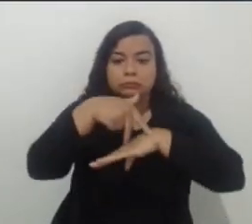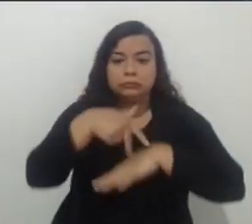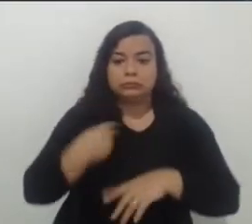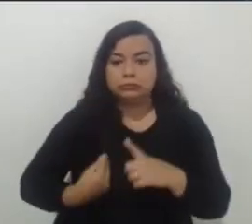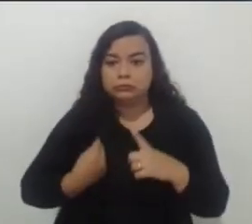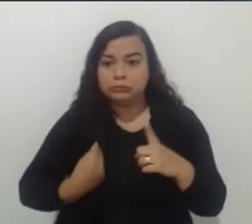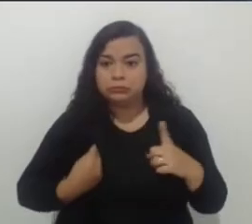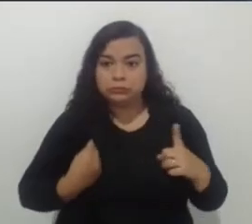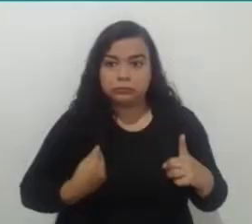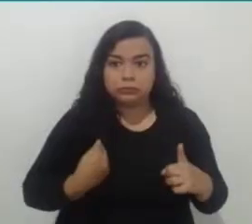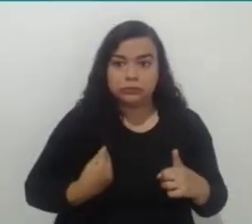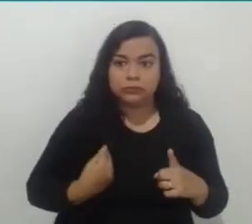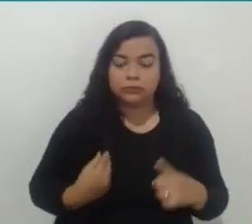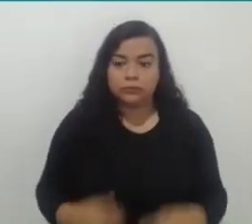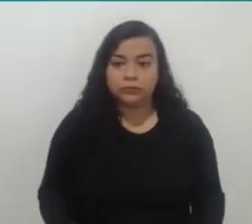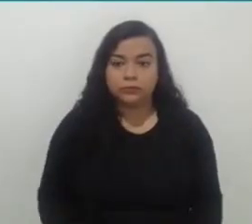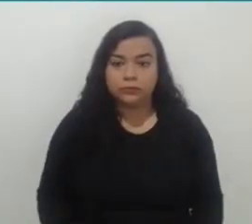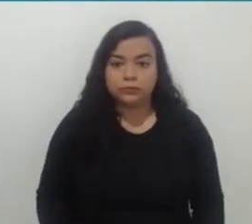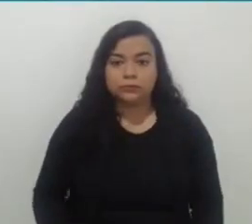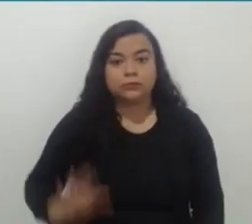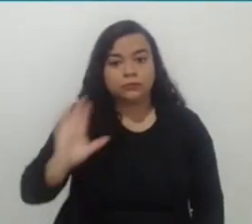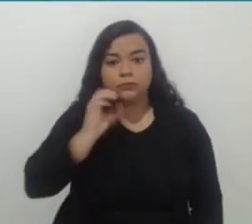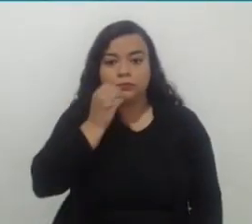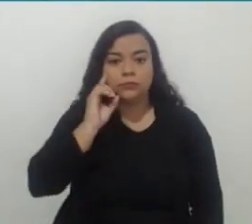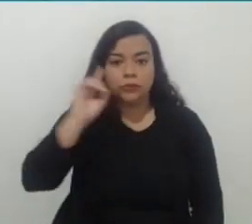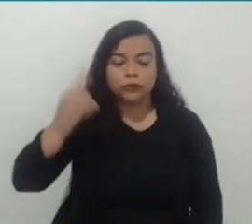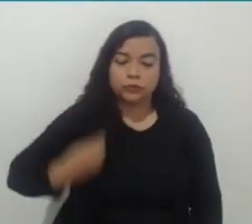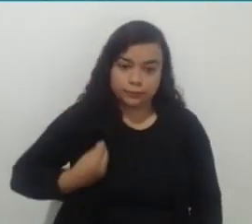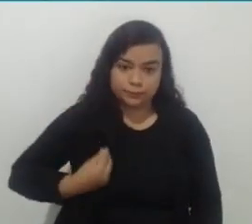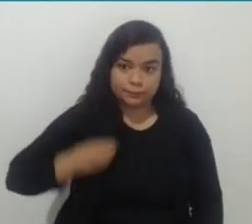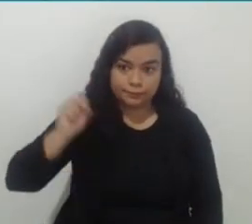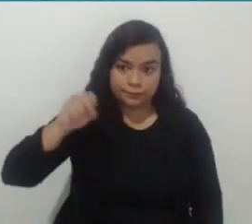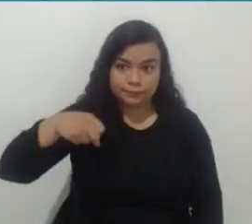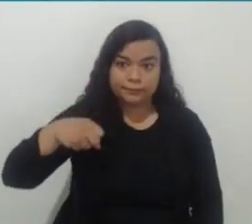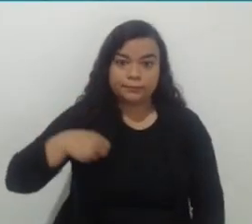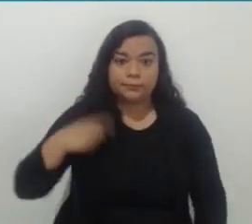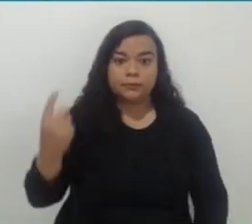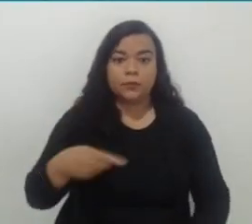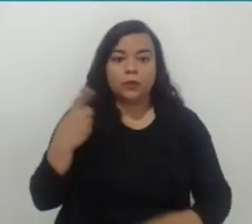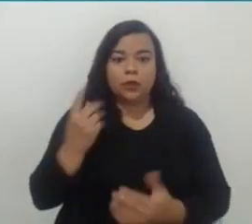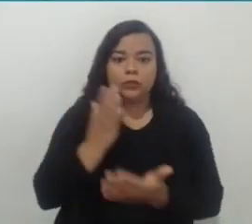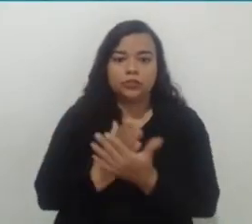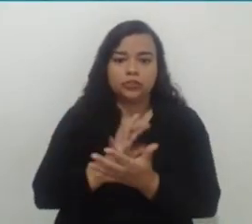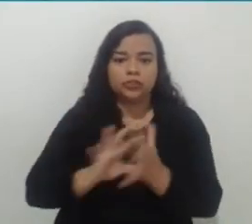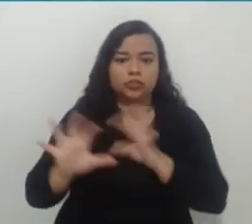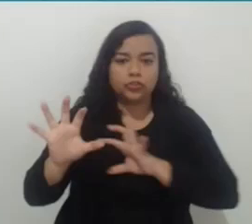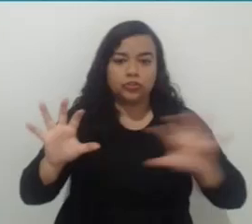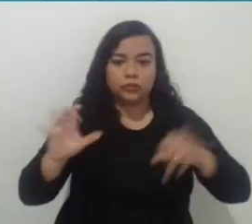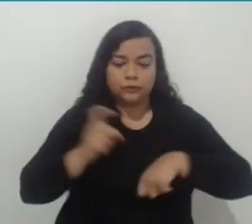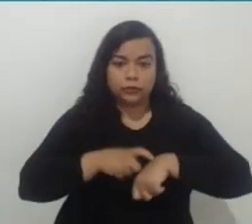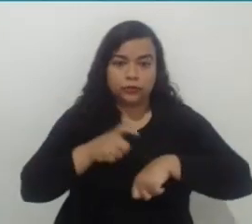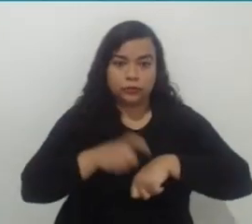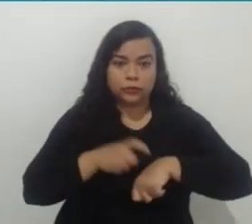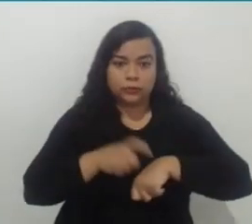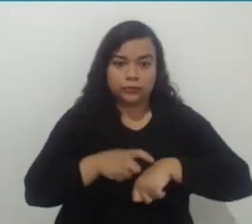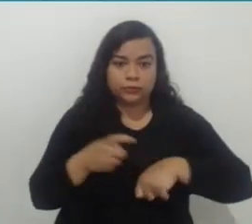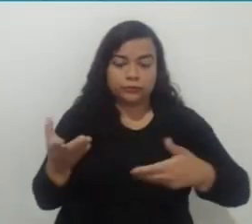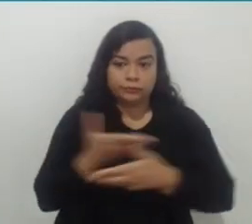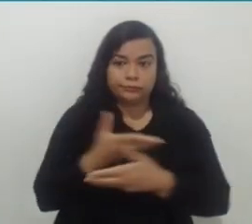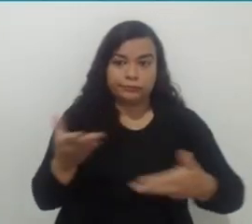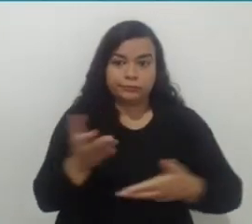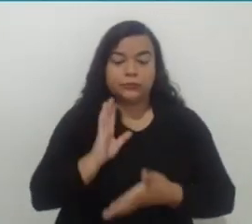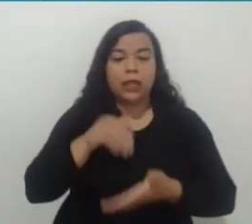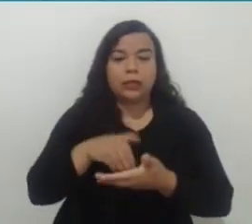sala? Bom dia, presidente. Estamos na sala, sim. Vamos dividir o tempo. Pois não, Vossa Excelência tem até 15